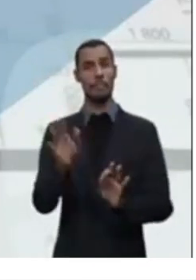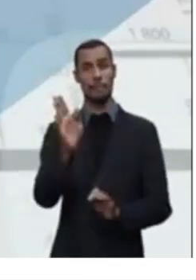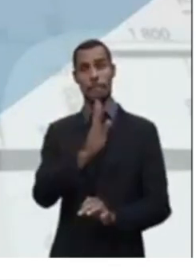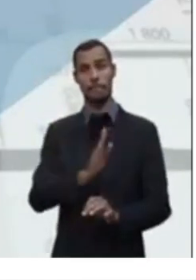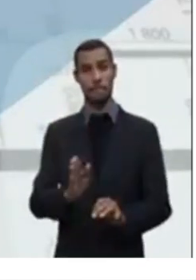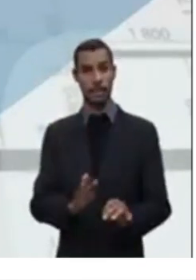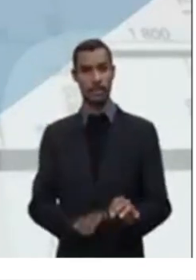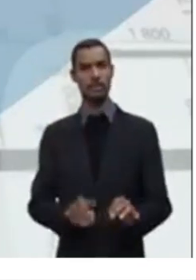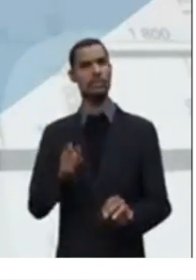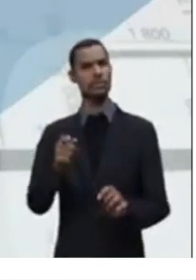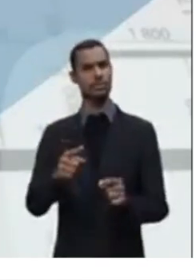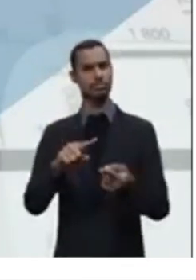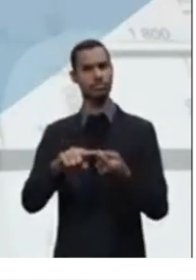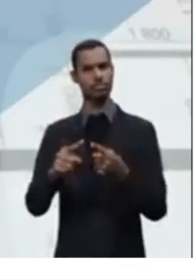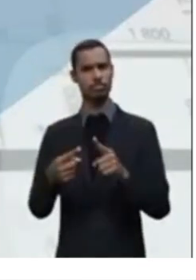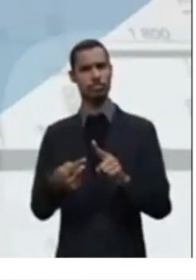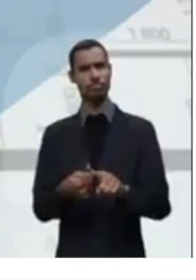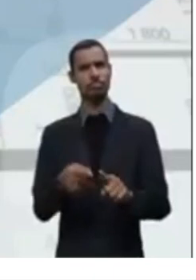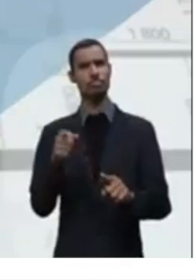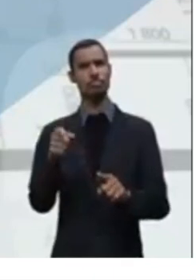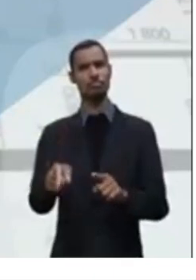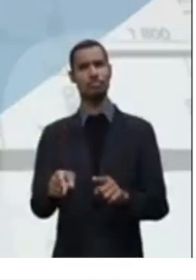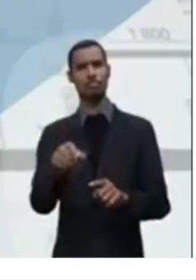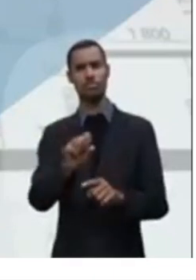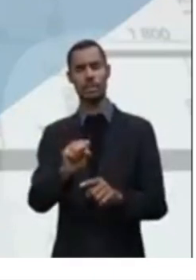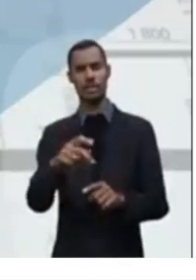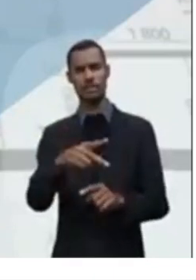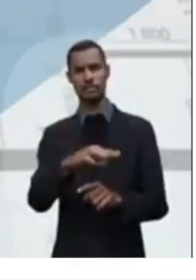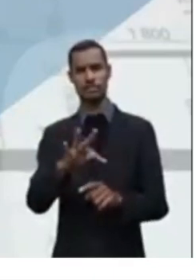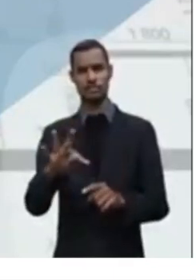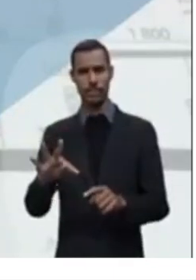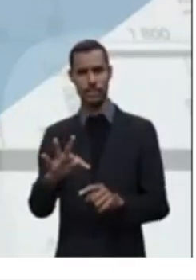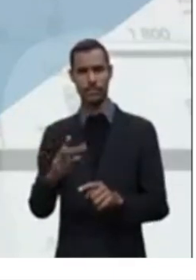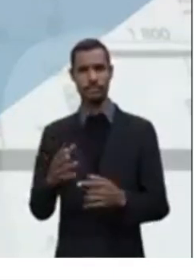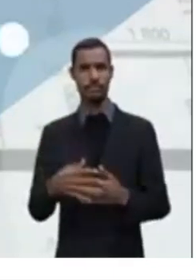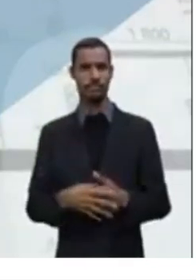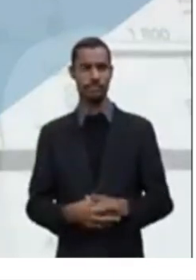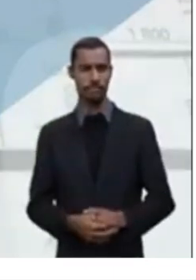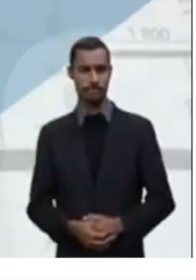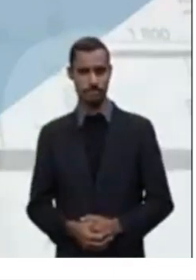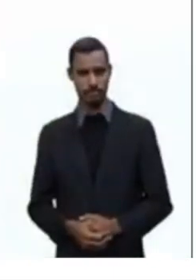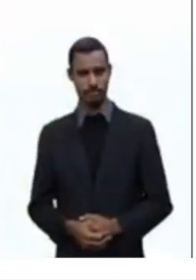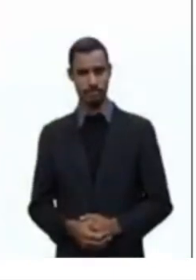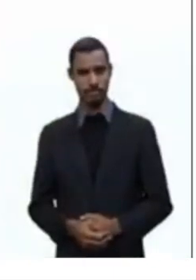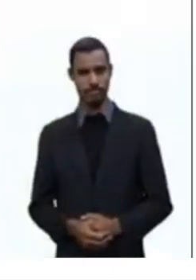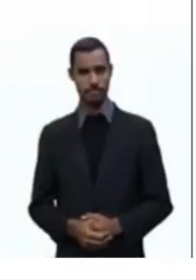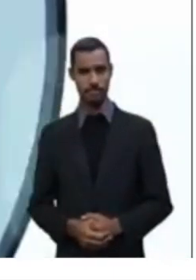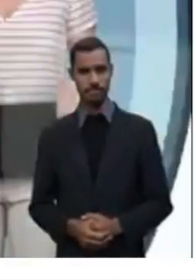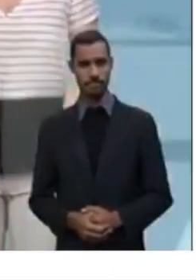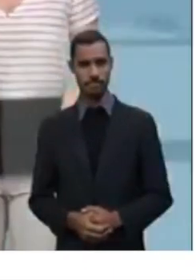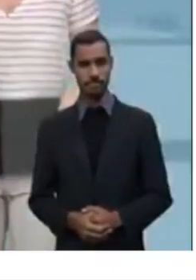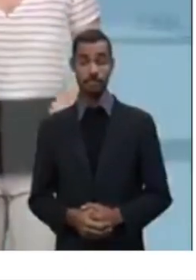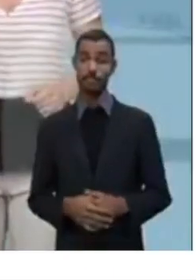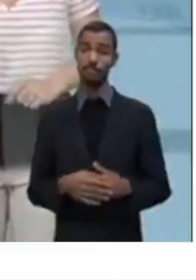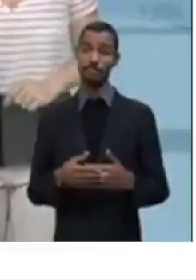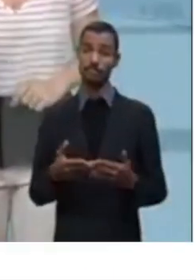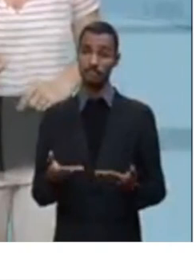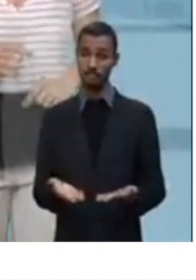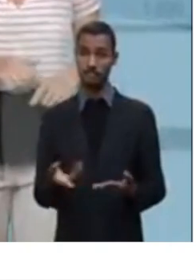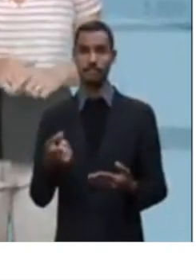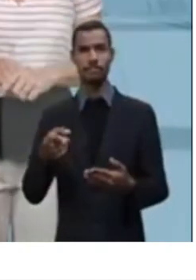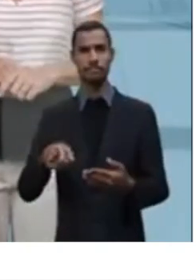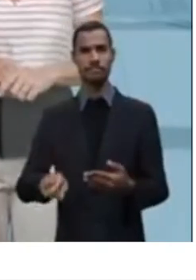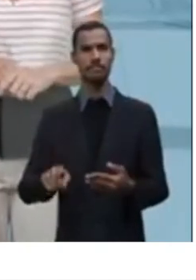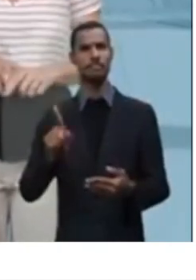Brasil, porque ele relaciona a tensão admissível com o ensaio de campo SPT. Por fim,